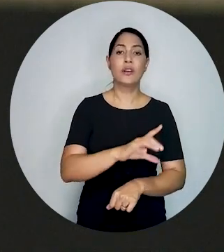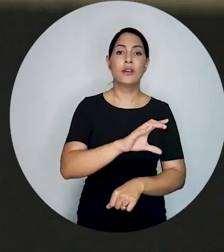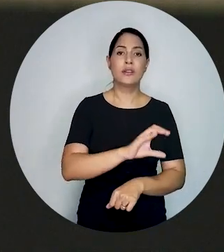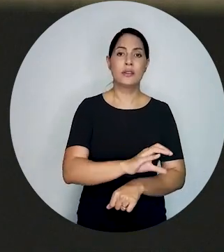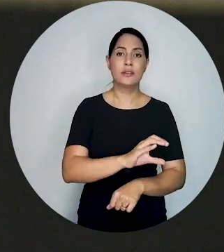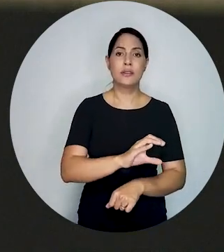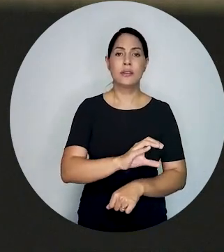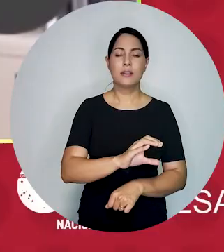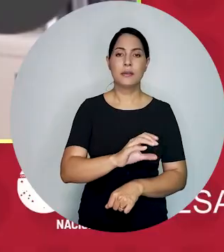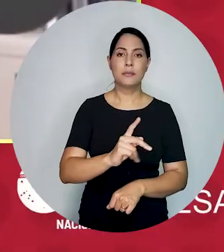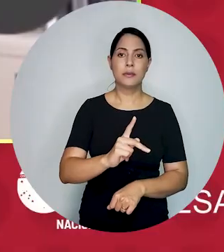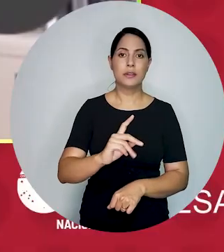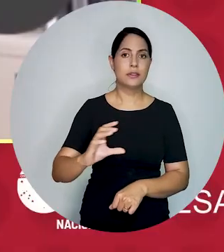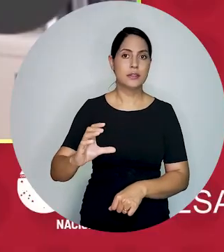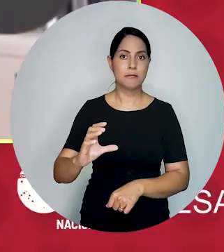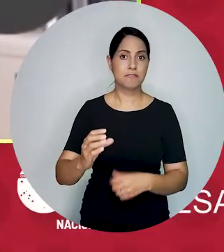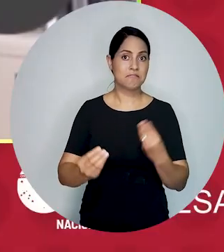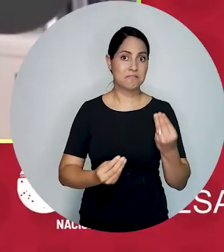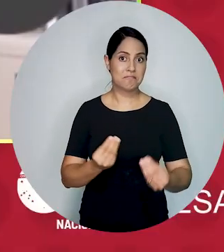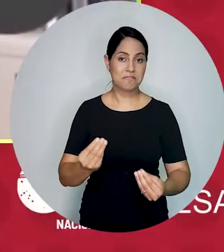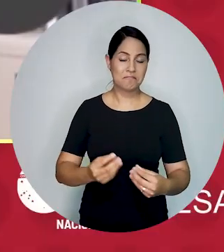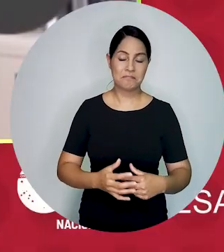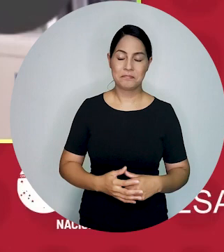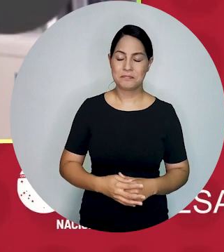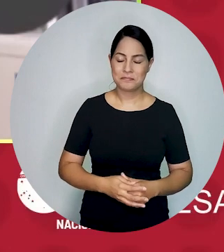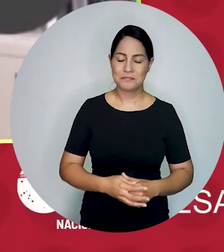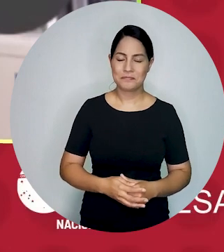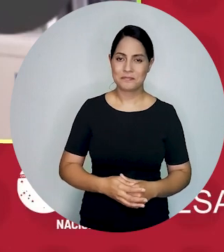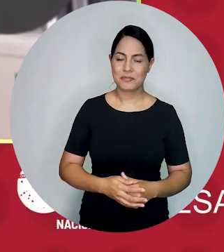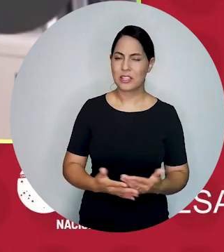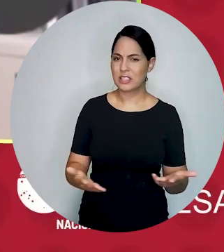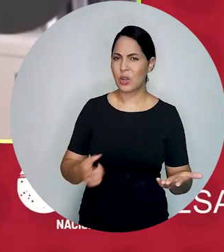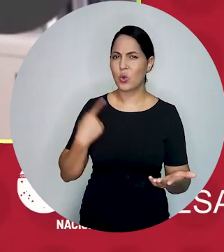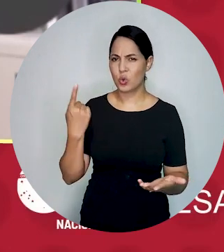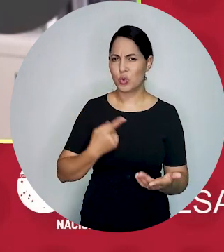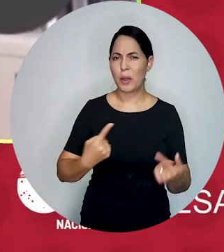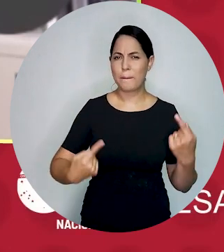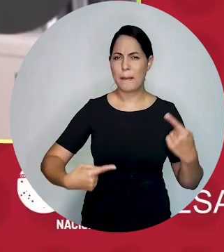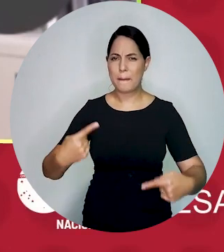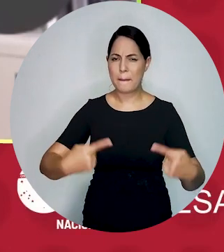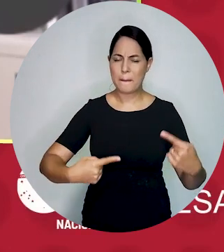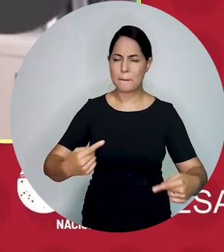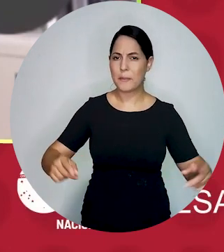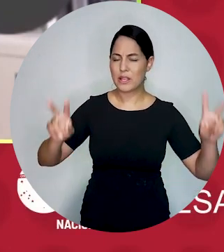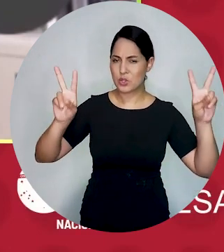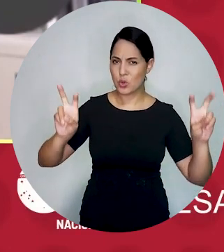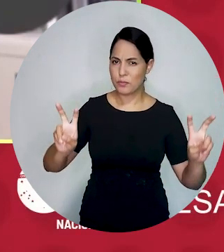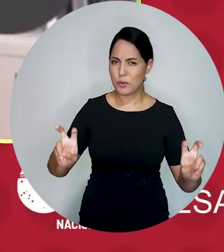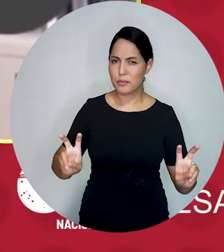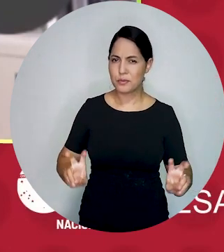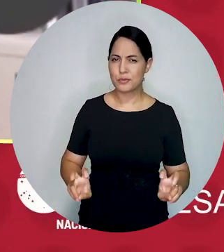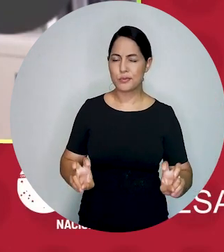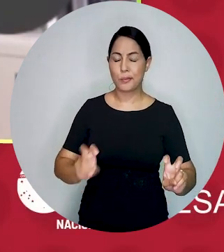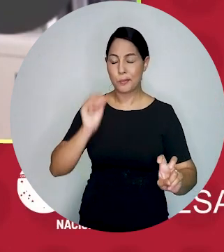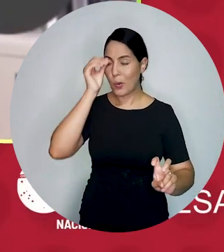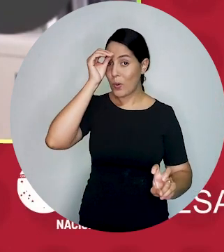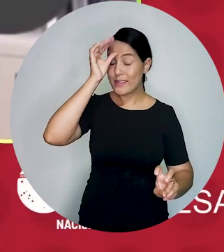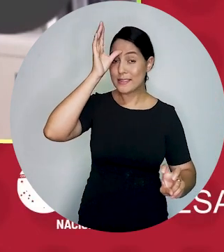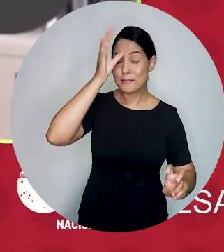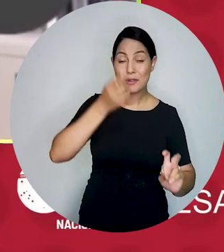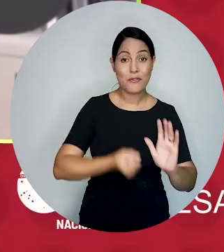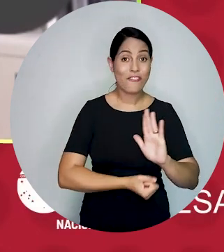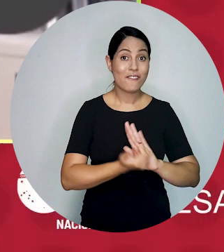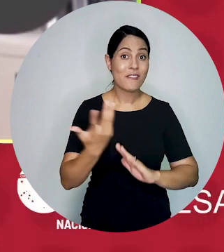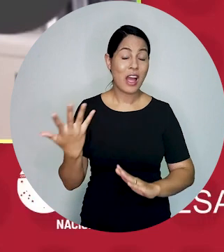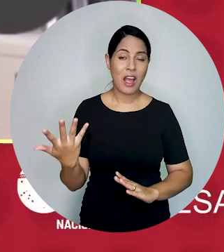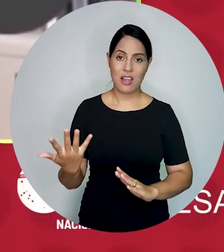direito processual. Isso é uma preocupação que, obviamente, vai nos colocar em discussão em torno de uma série de